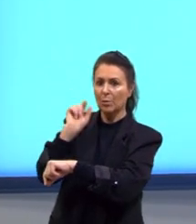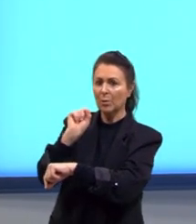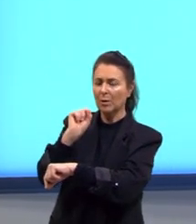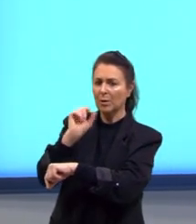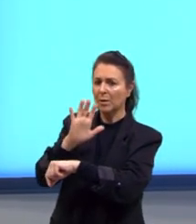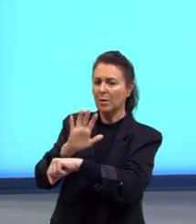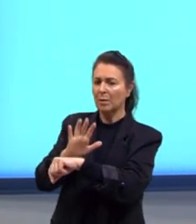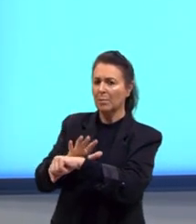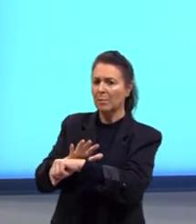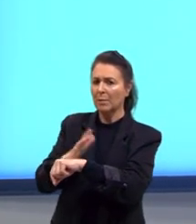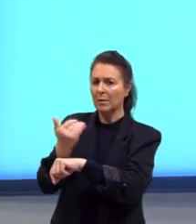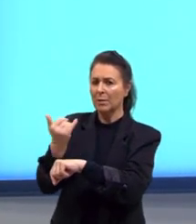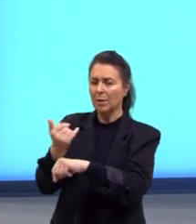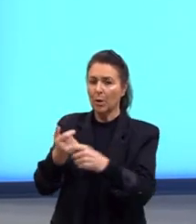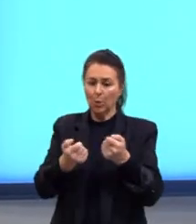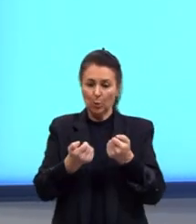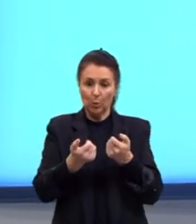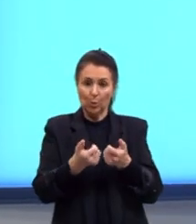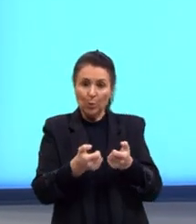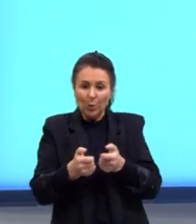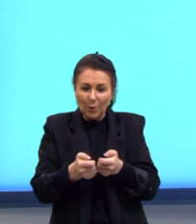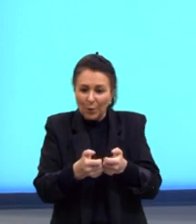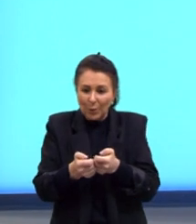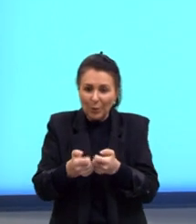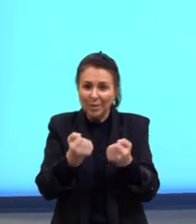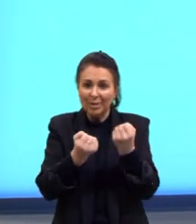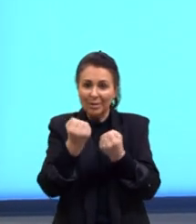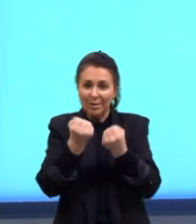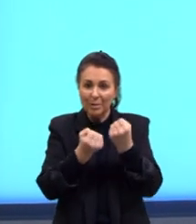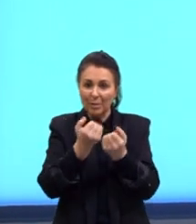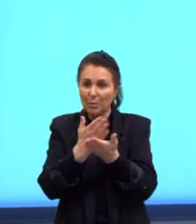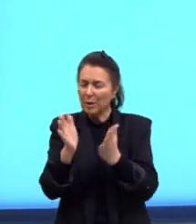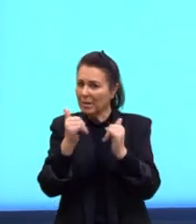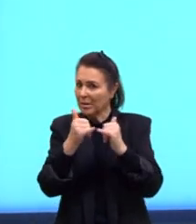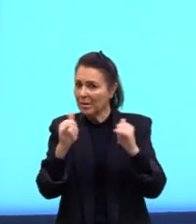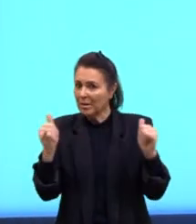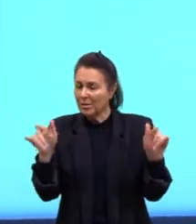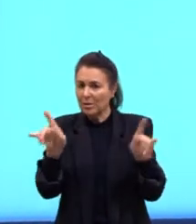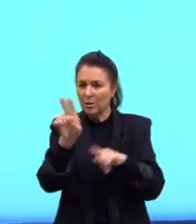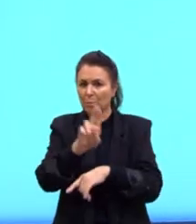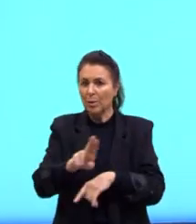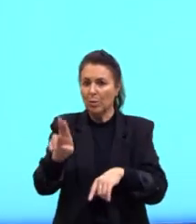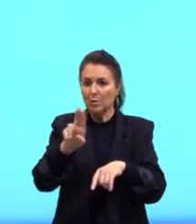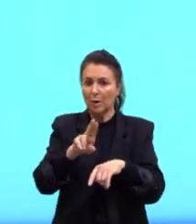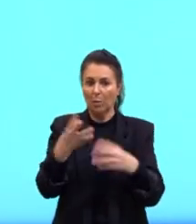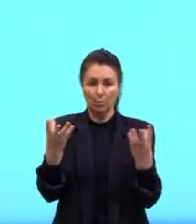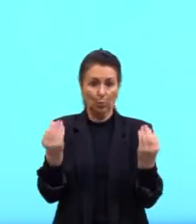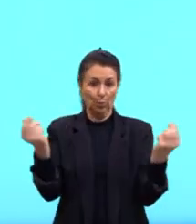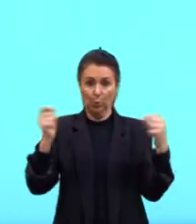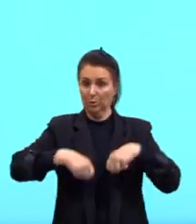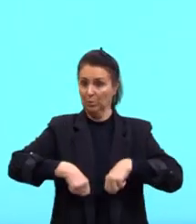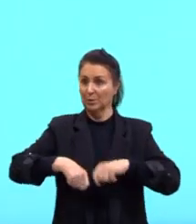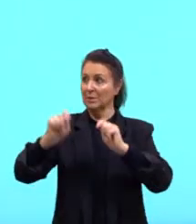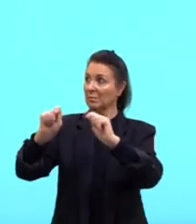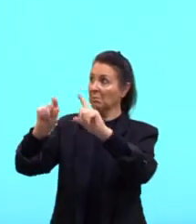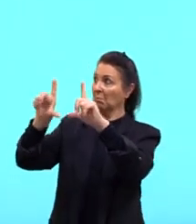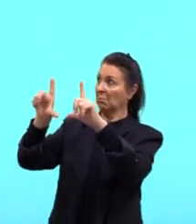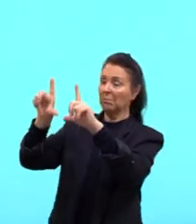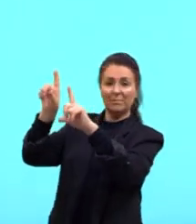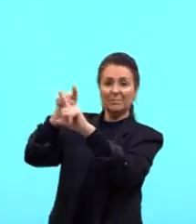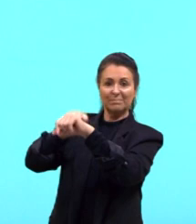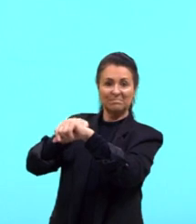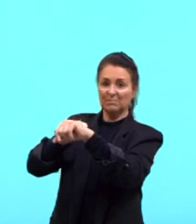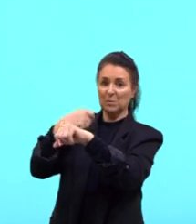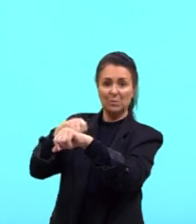ficaria no carrinho de controle remoto né Para eu não ter nenhuma perda ali energética na utilizar algo que é muito potente no e não tem necessidade